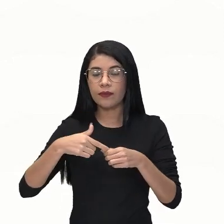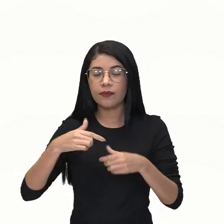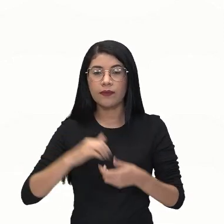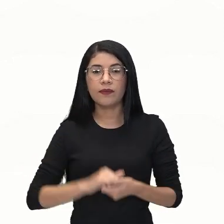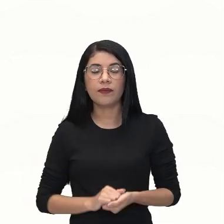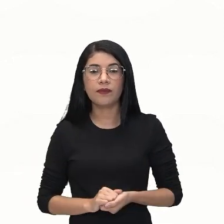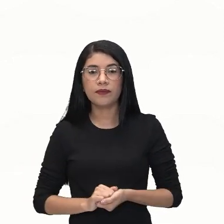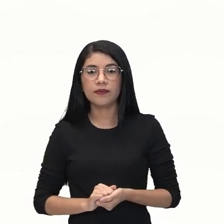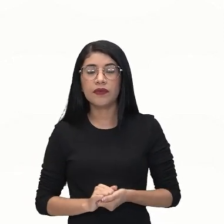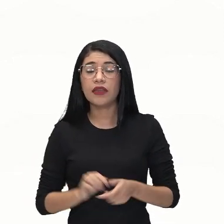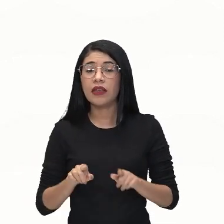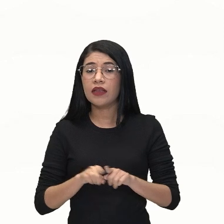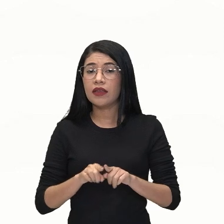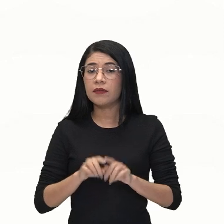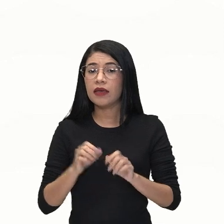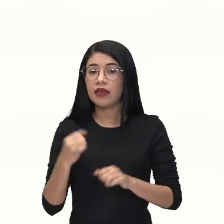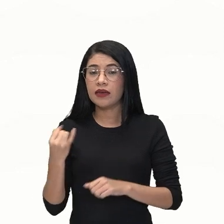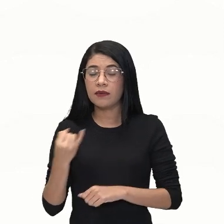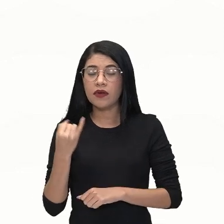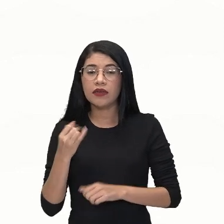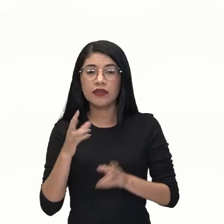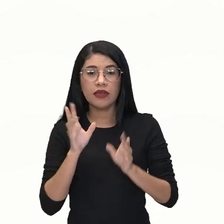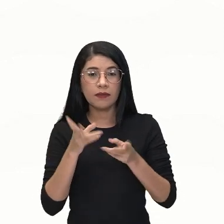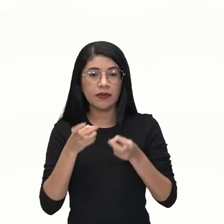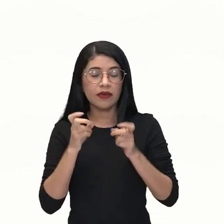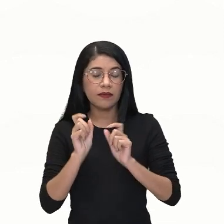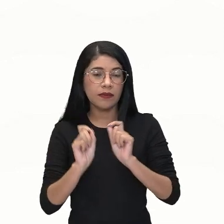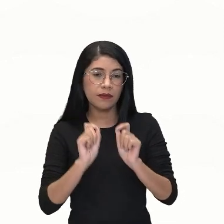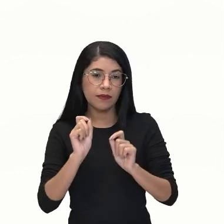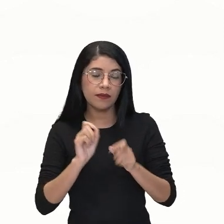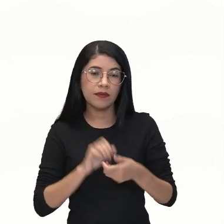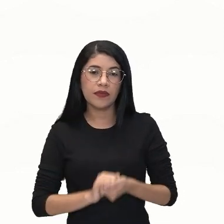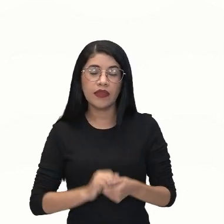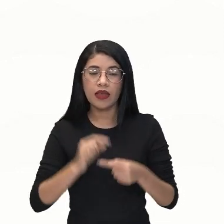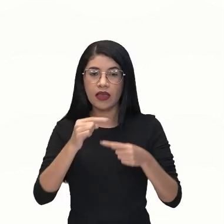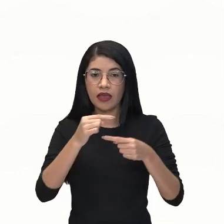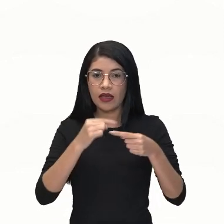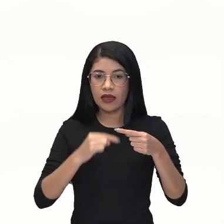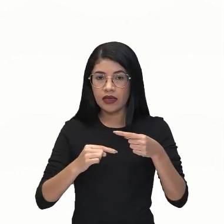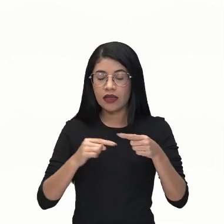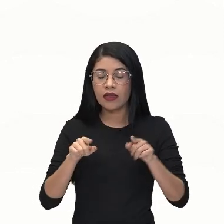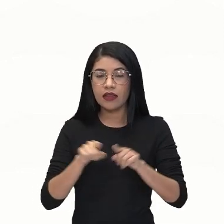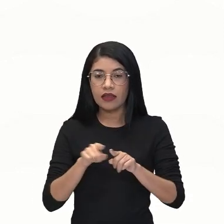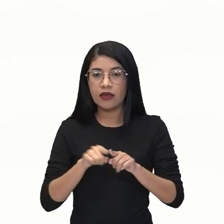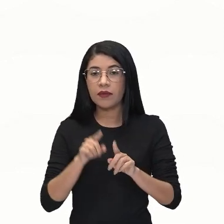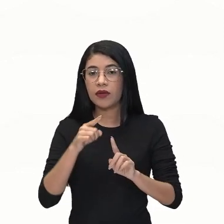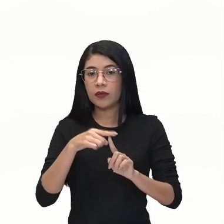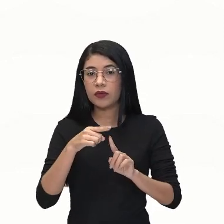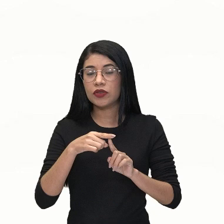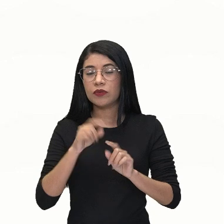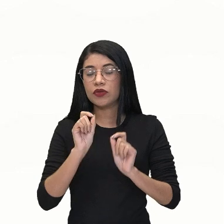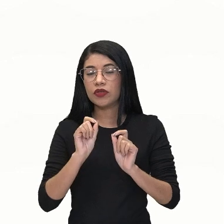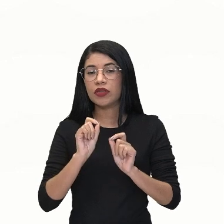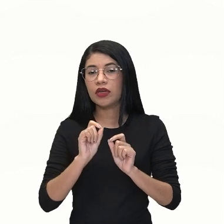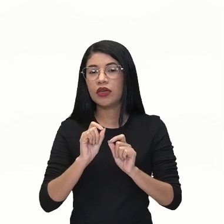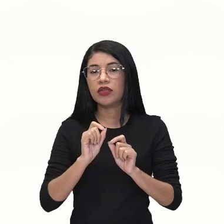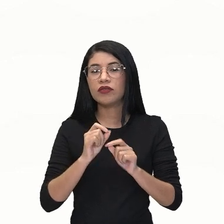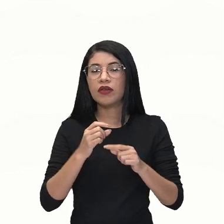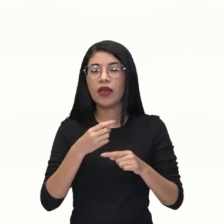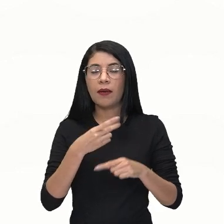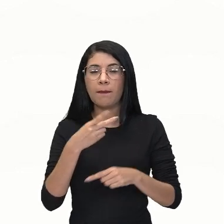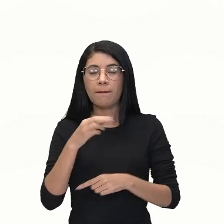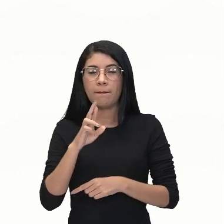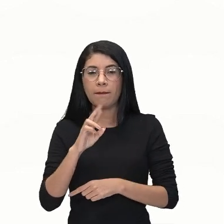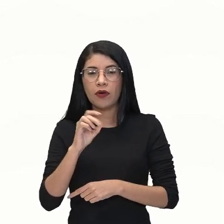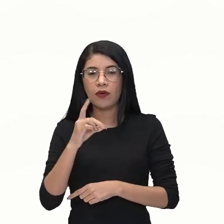Então, também é importante que você repare que a razão é também um tipo de proporção, seja ela